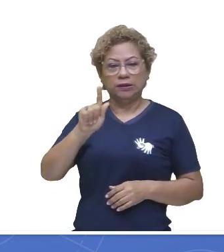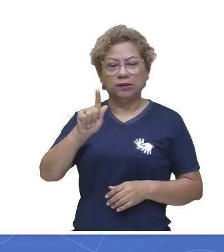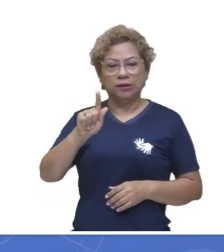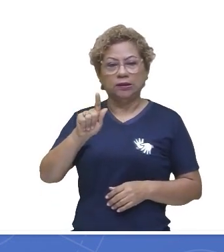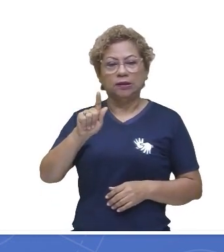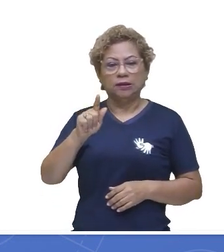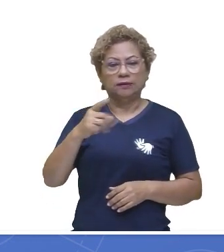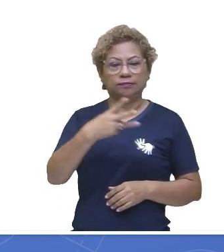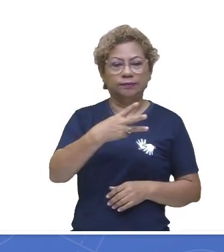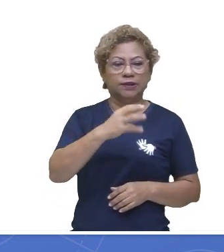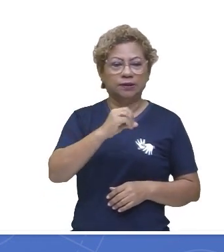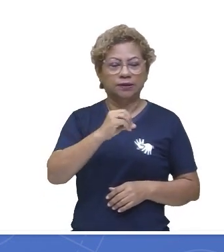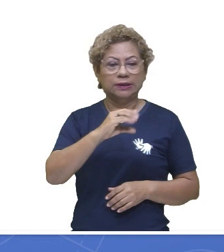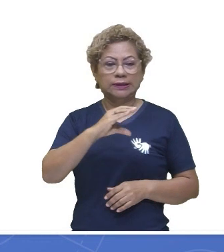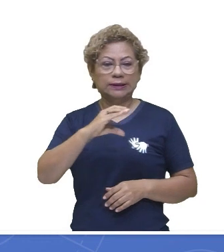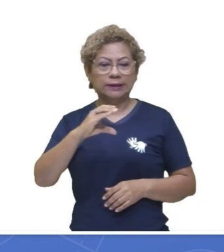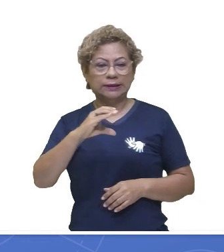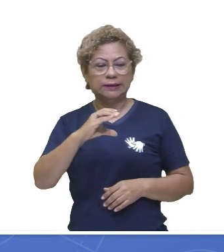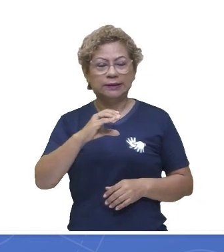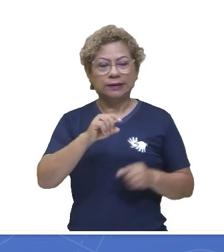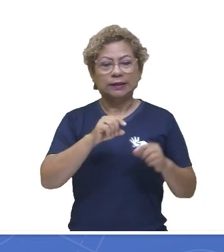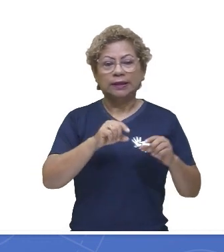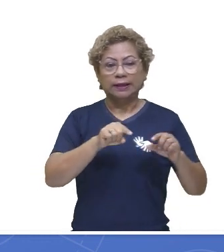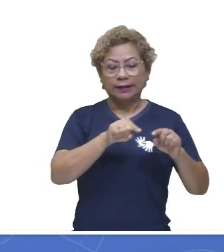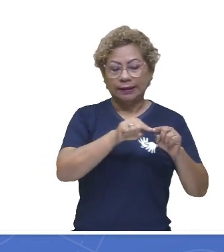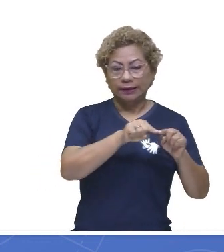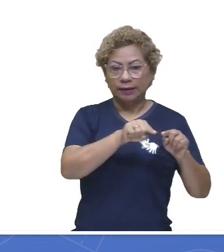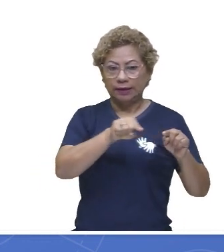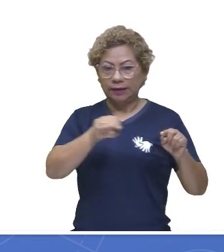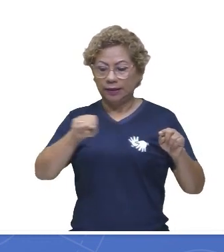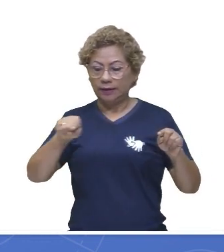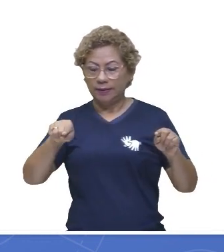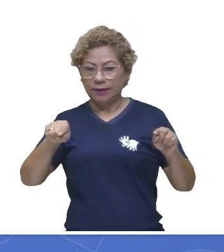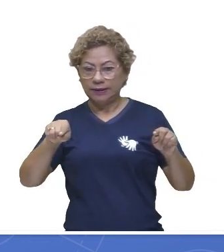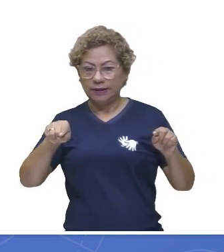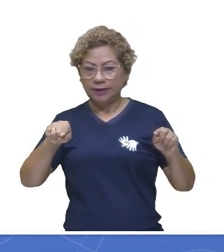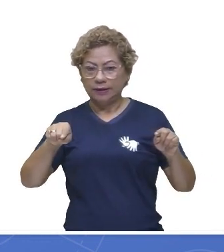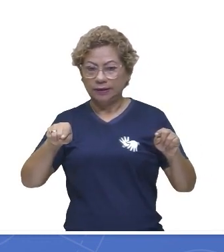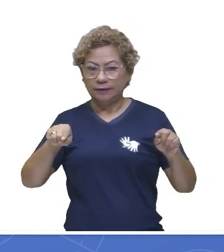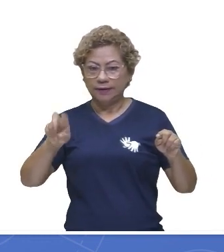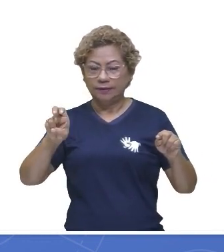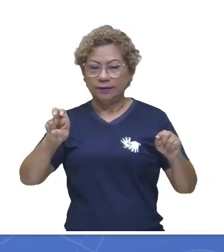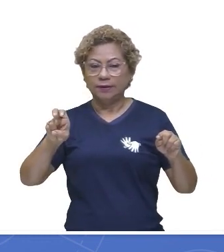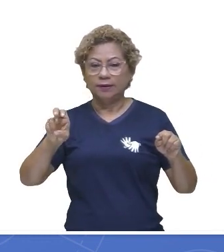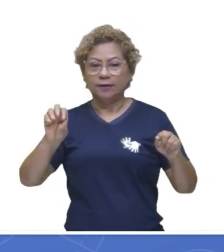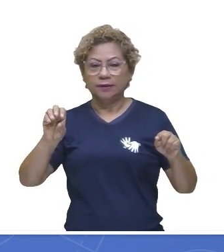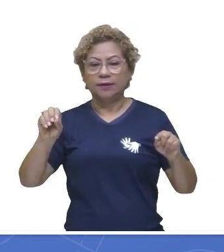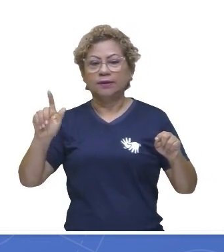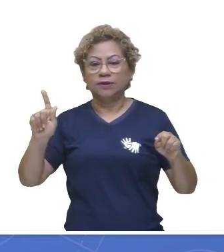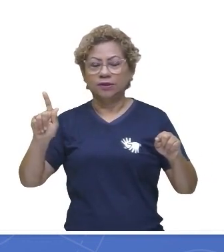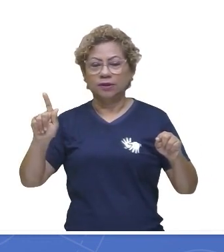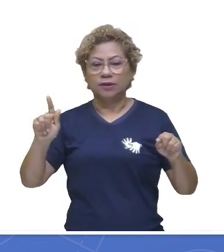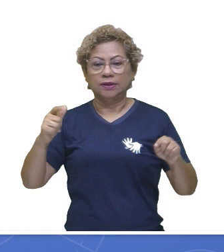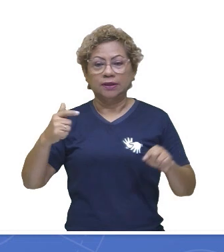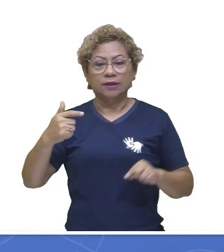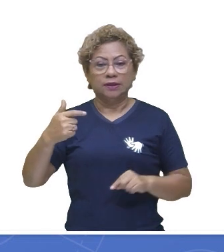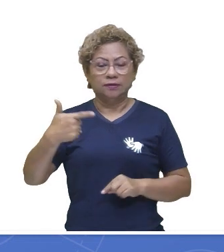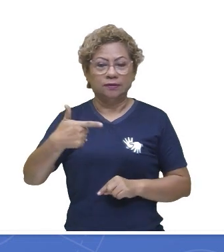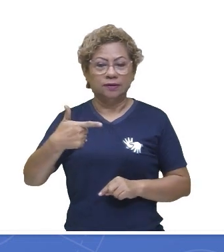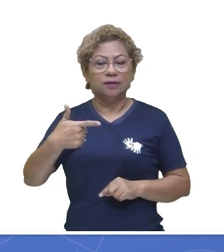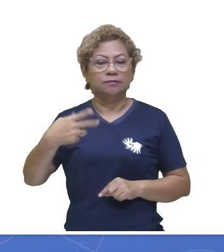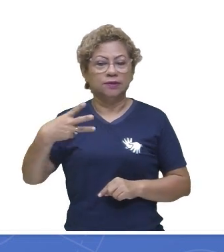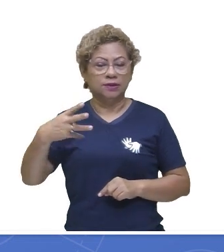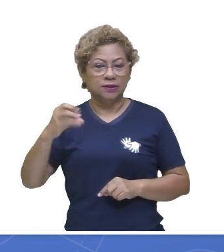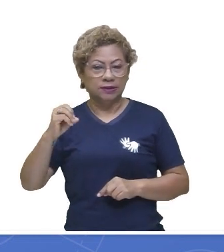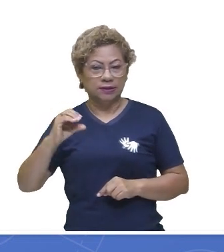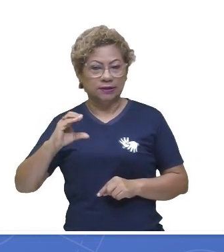230 graus Celsius. Qual vai ser essa quantidade de calor, portanto? Vamos ver aqui a solução. Primeiro aqui nós vamos ver os dados,